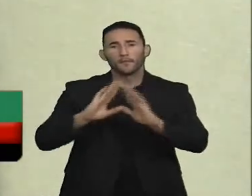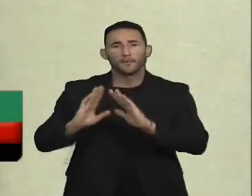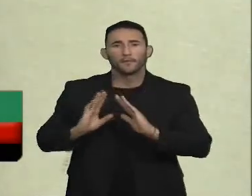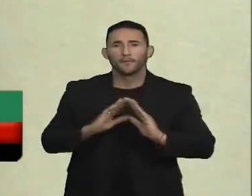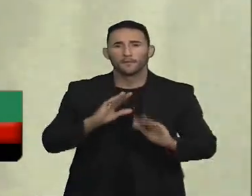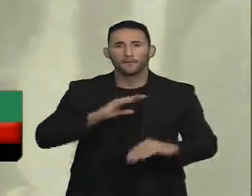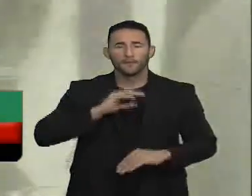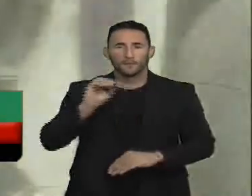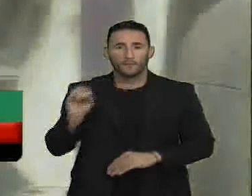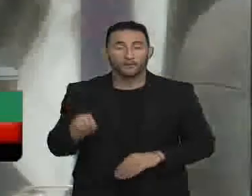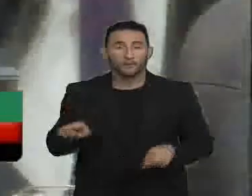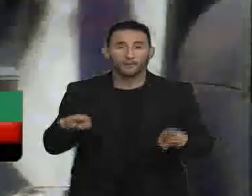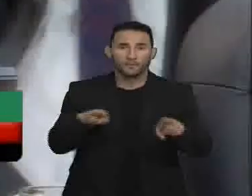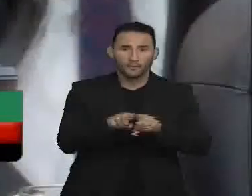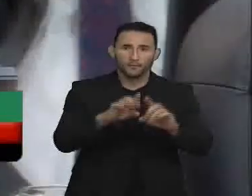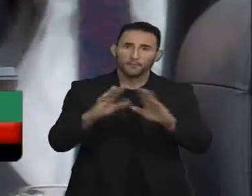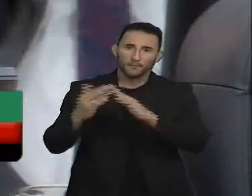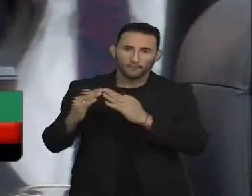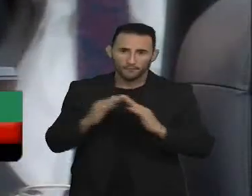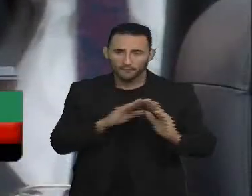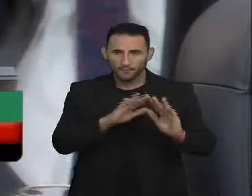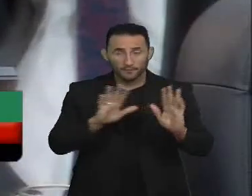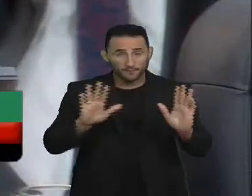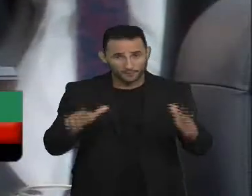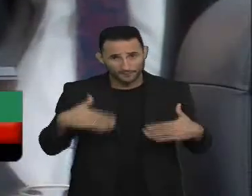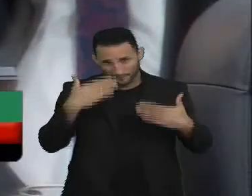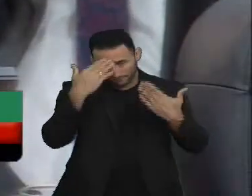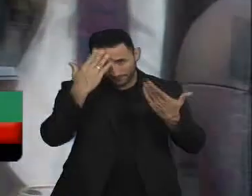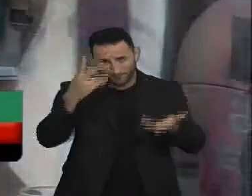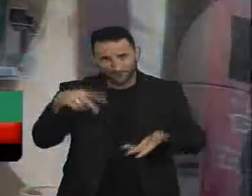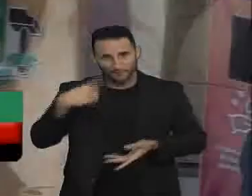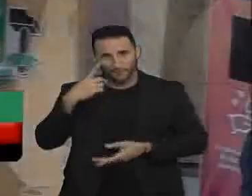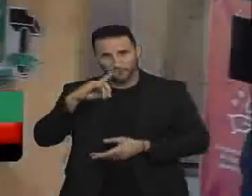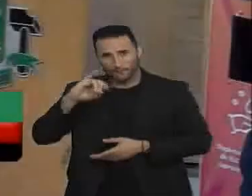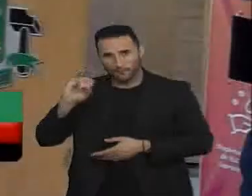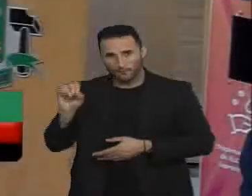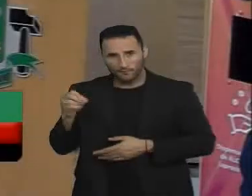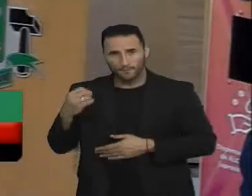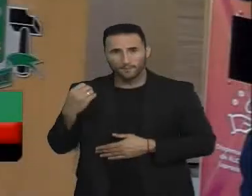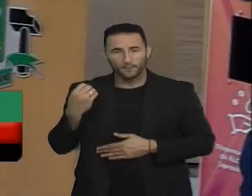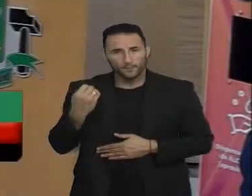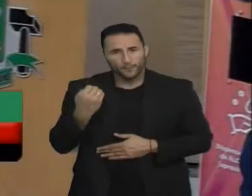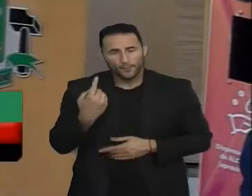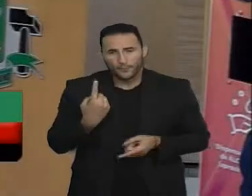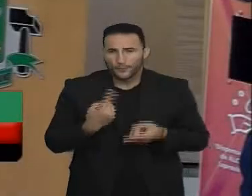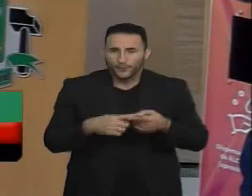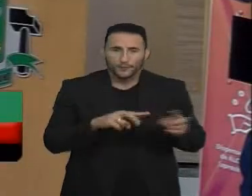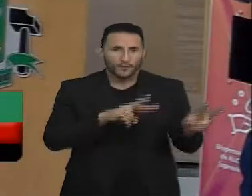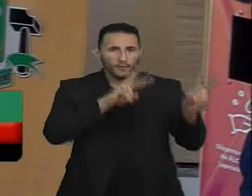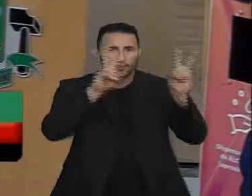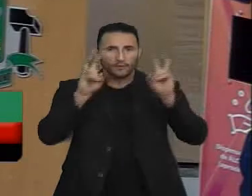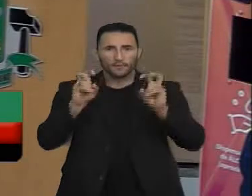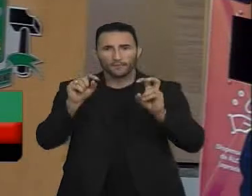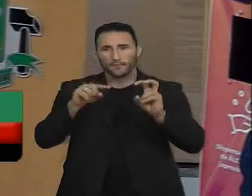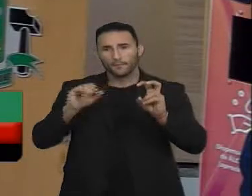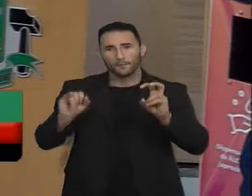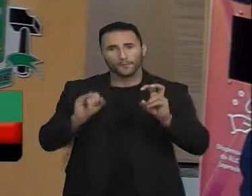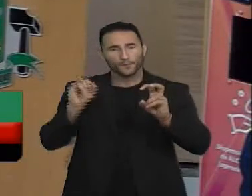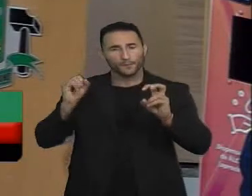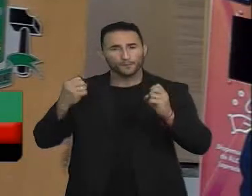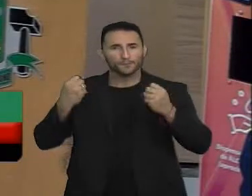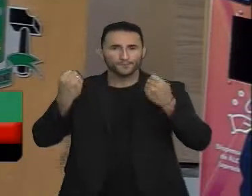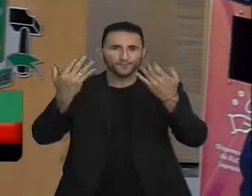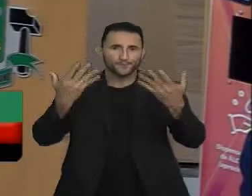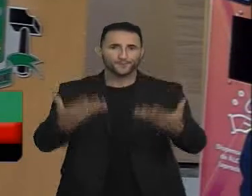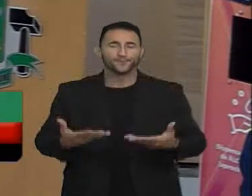cidades. Obrigado, senhor presidente. Que agradeço, vereador Delbio, por trazer esse tema tão importante. Senhor presidente,